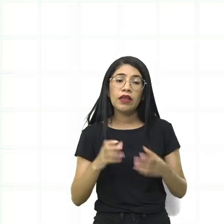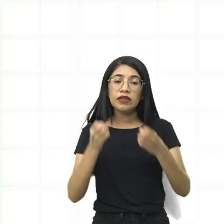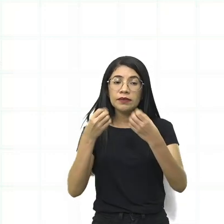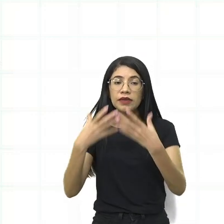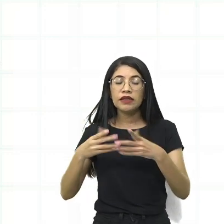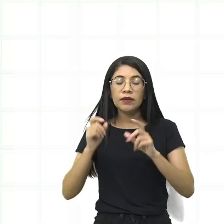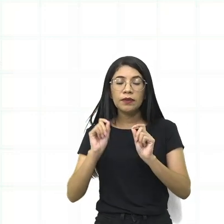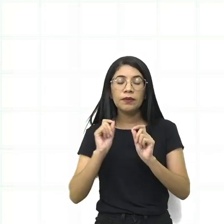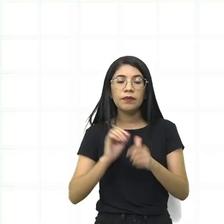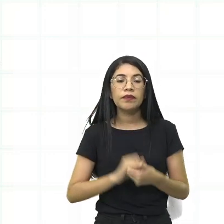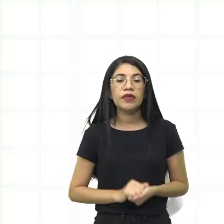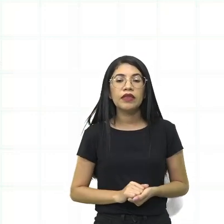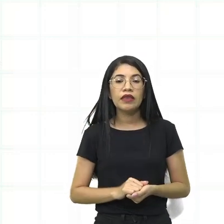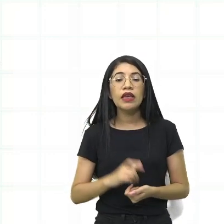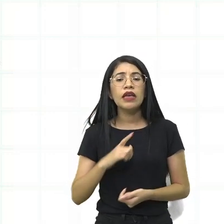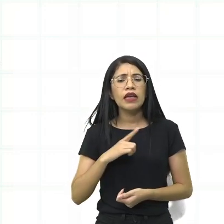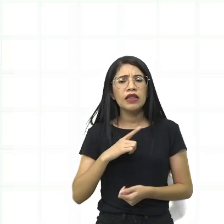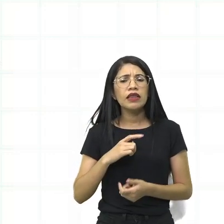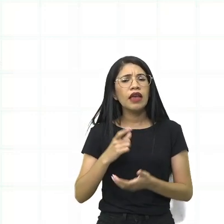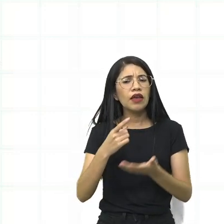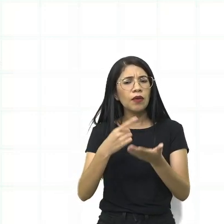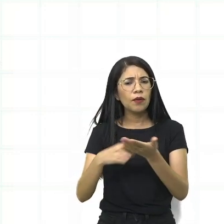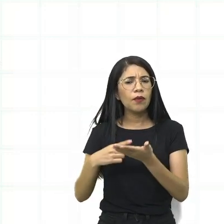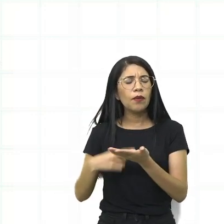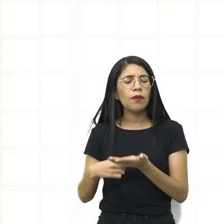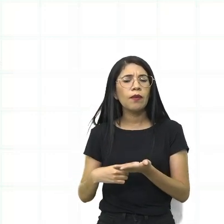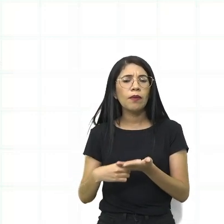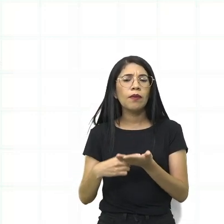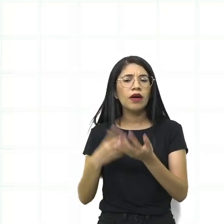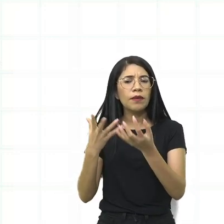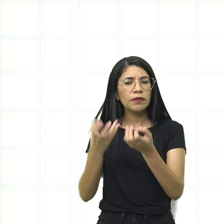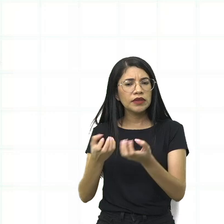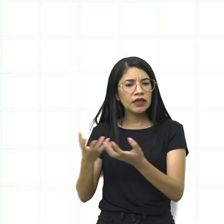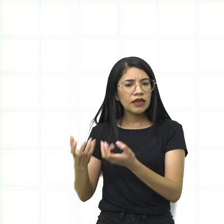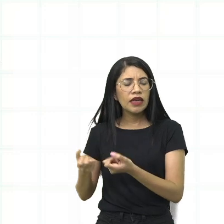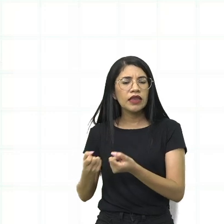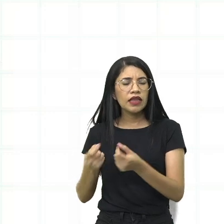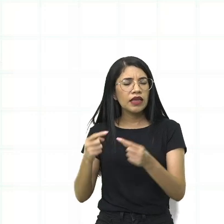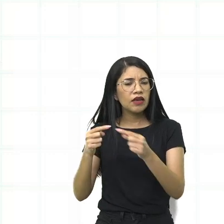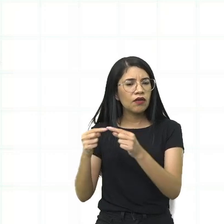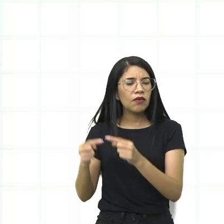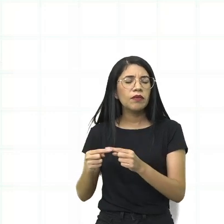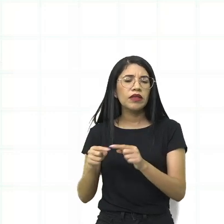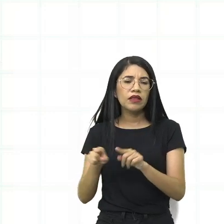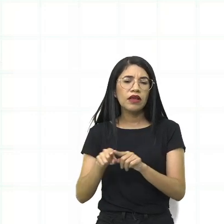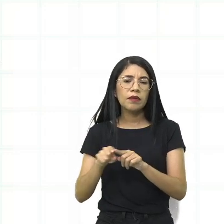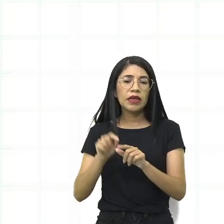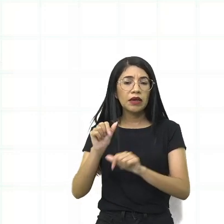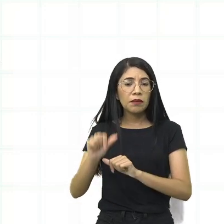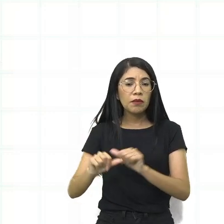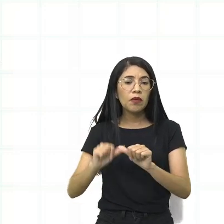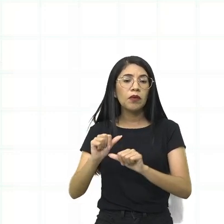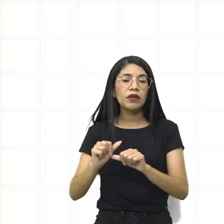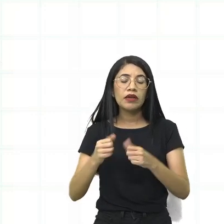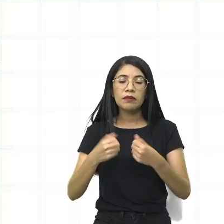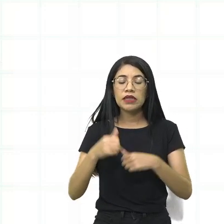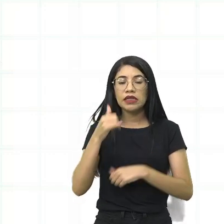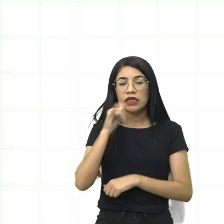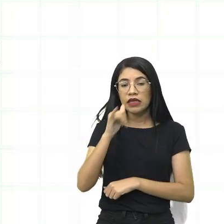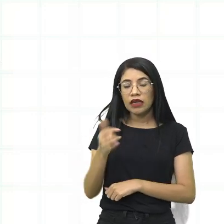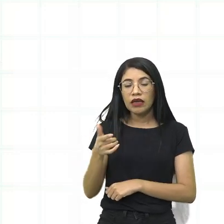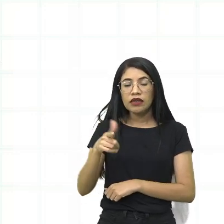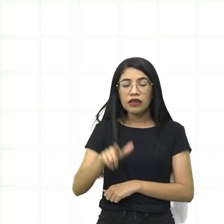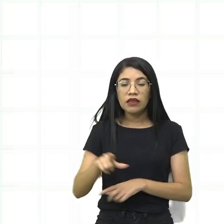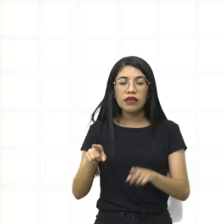ó, há consenso crescente sobre a necessidade da transição para a fonte de energia renovável e